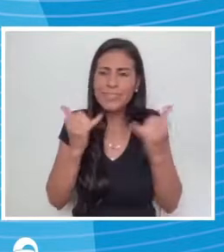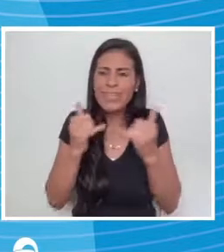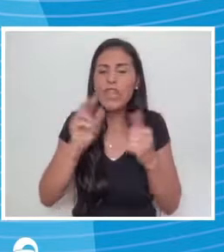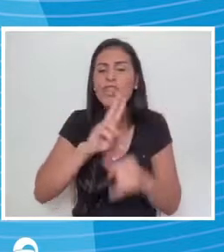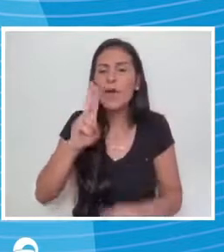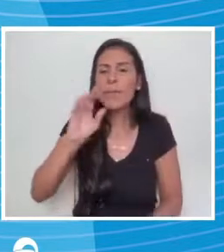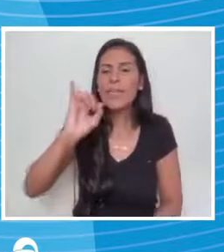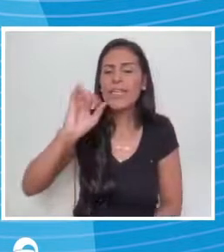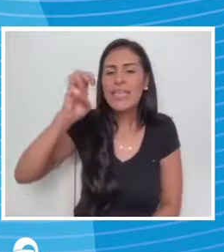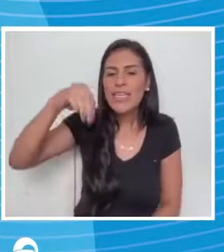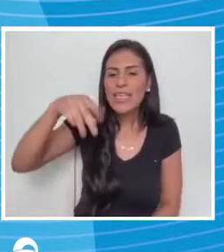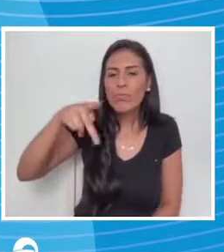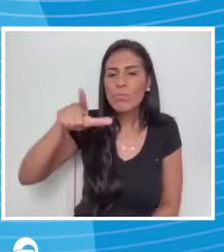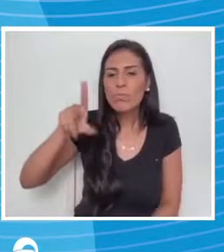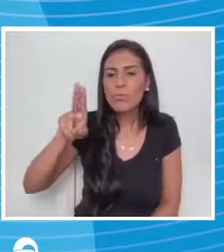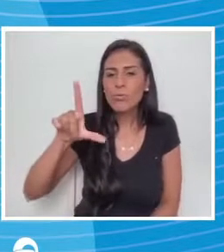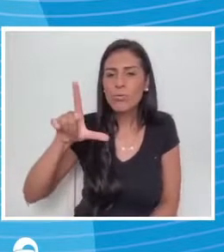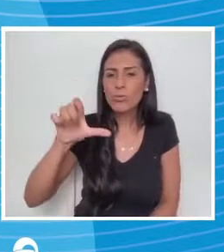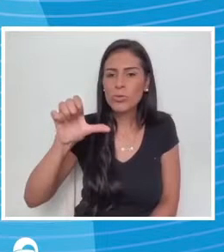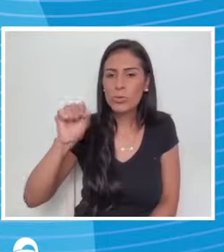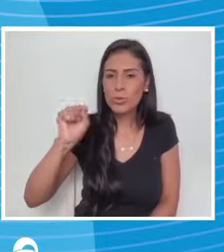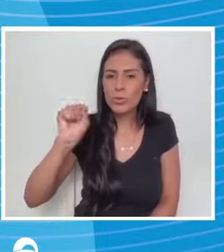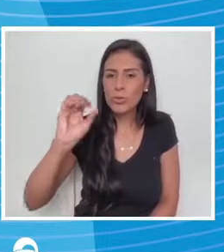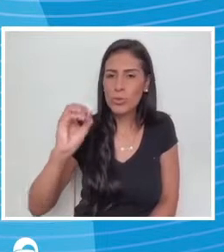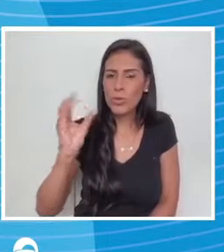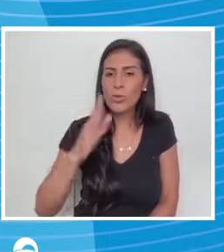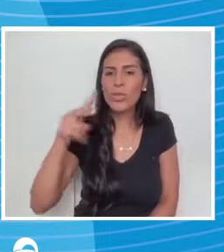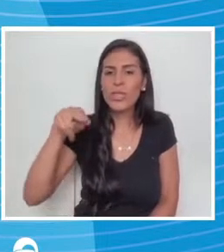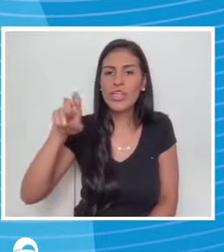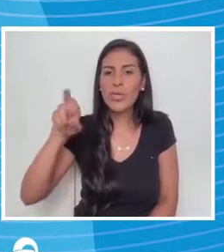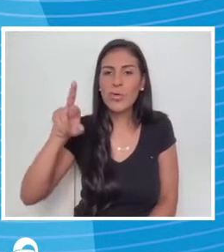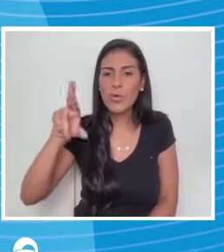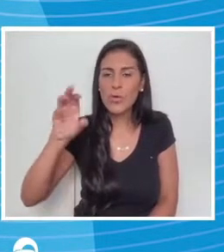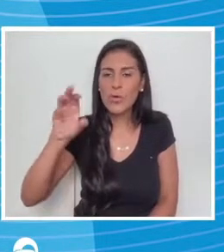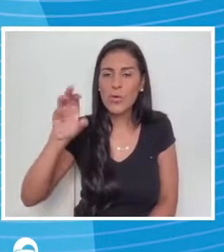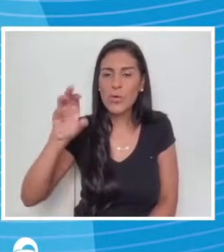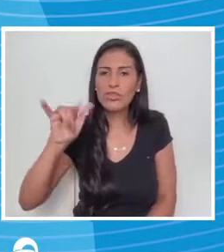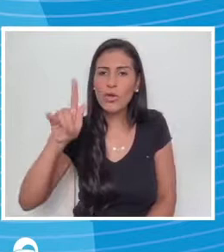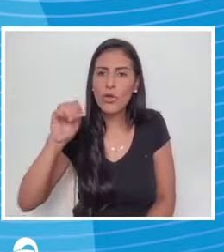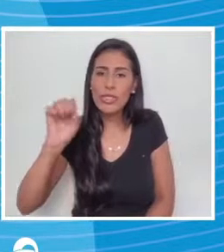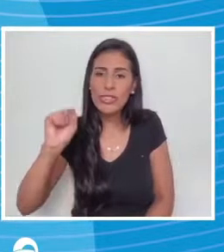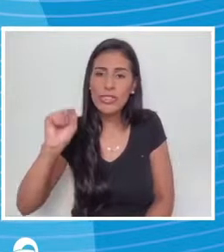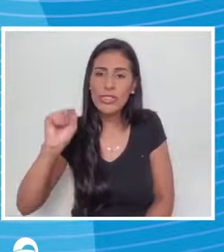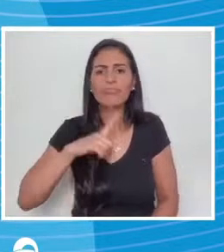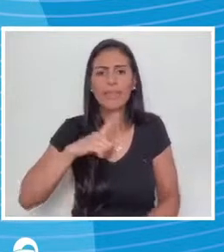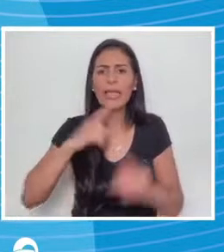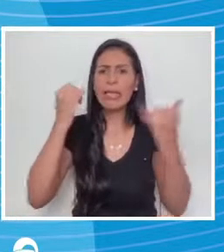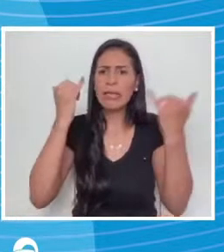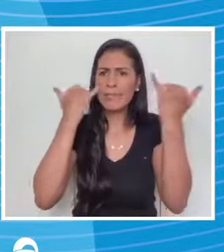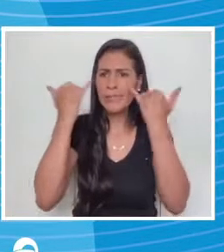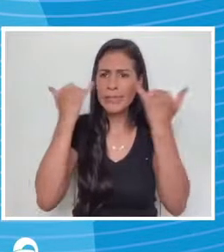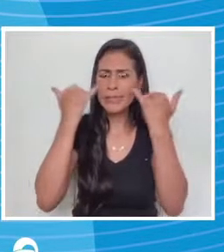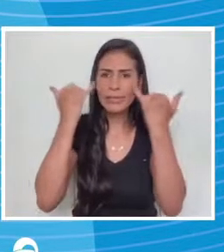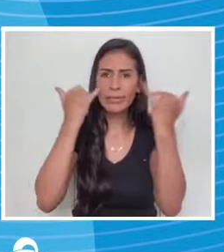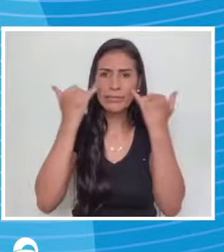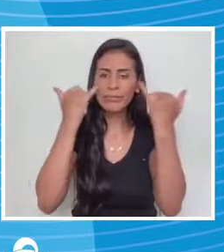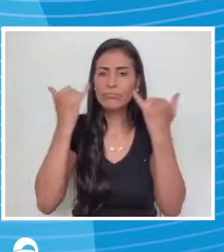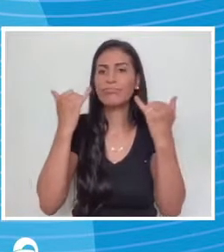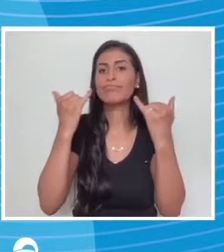que representam um código digital de informações, e na ponta,